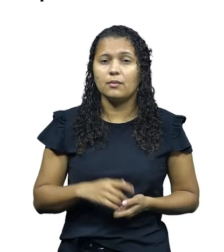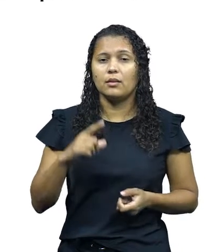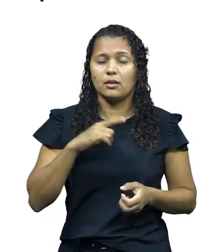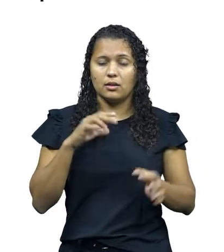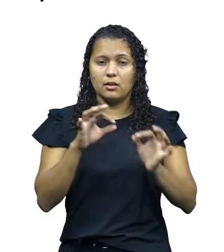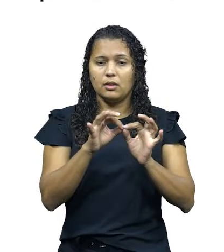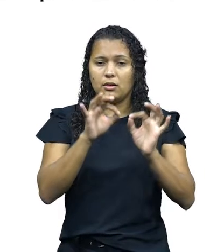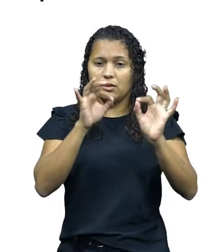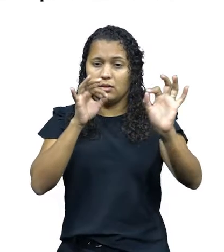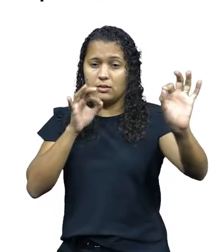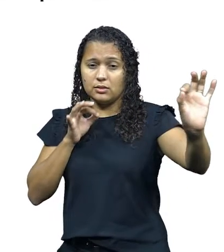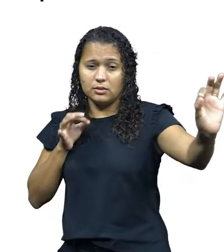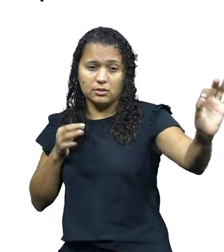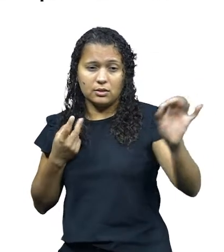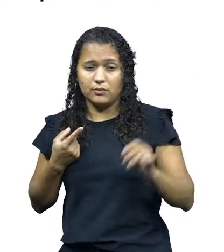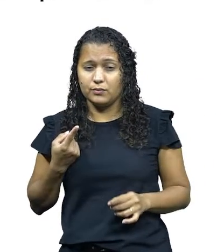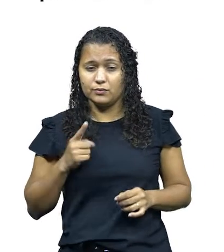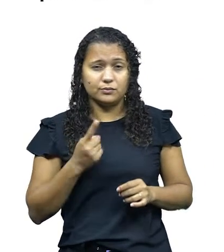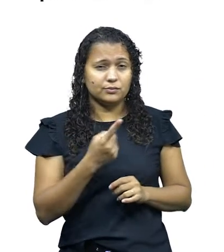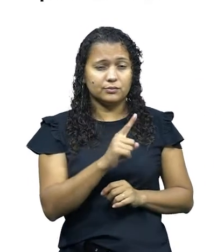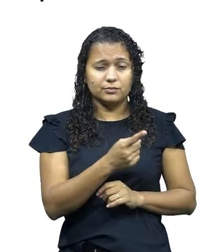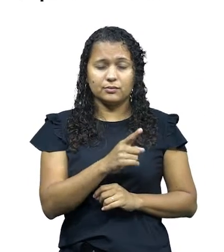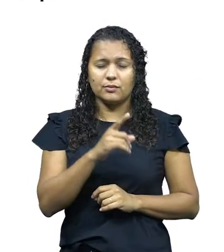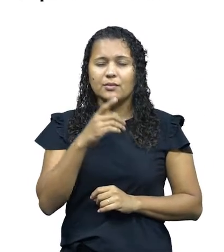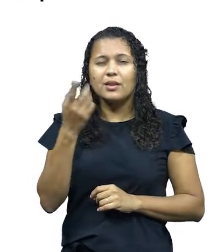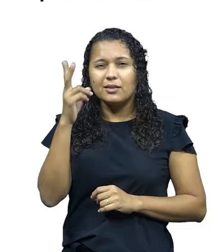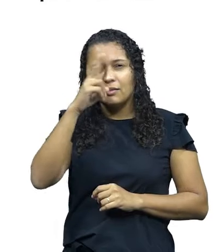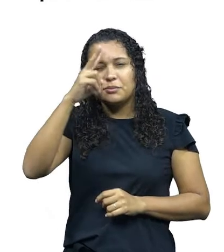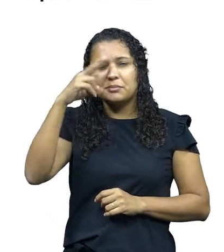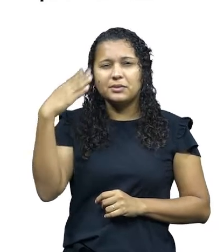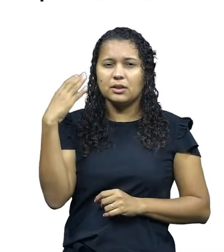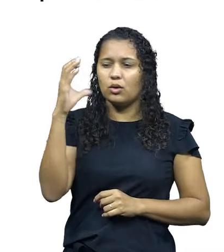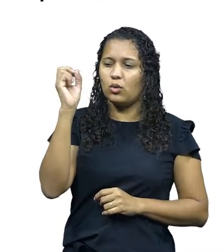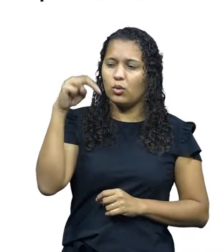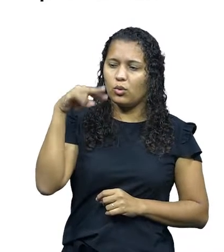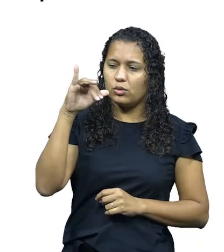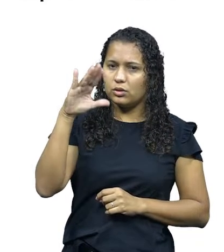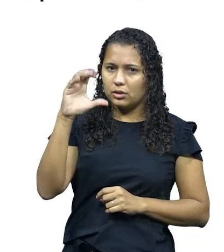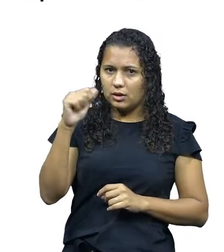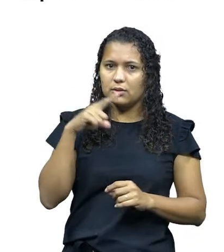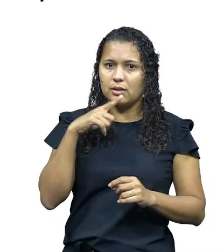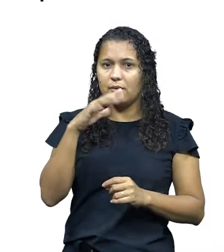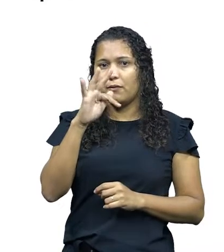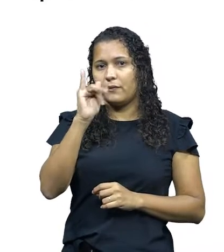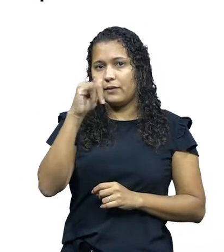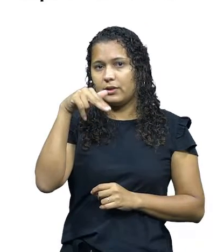distância infinita, diferente da cônica, que é uma distância finita, aqui